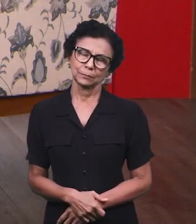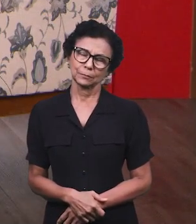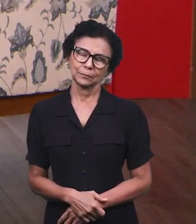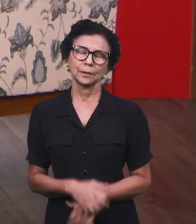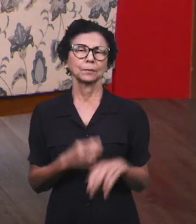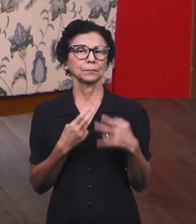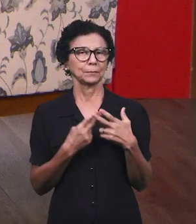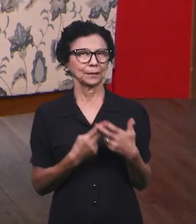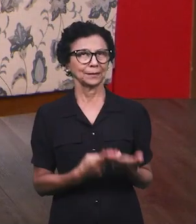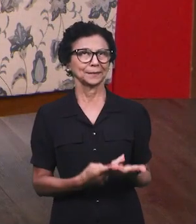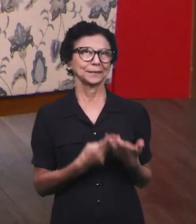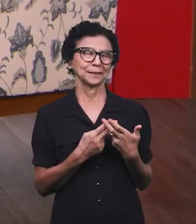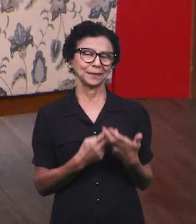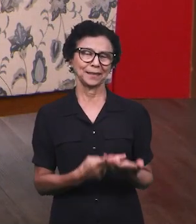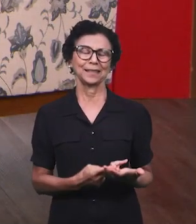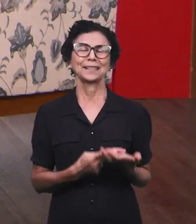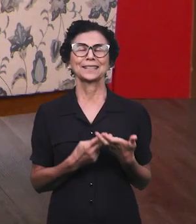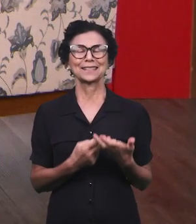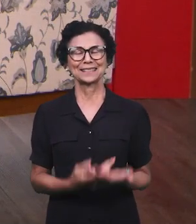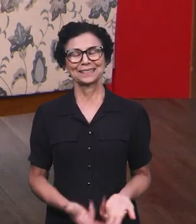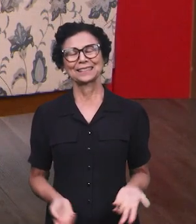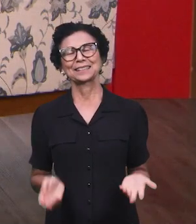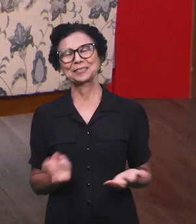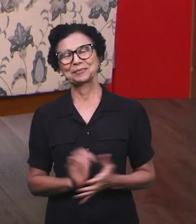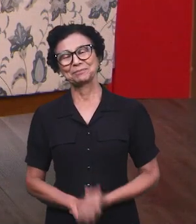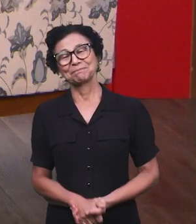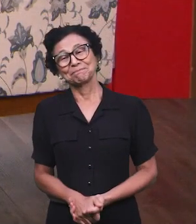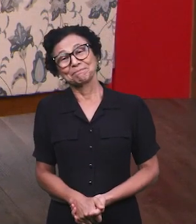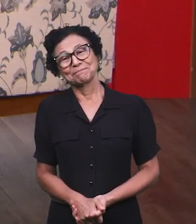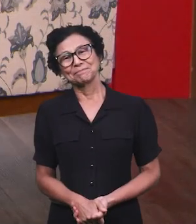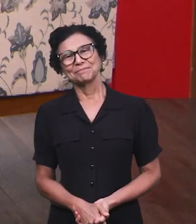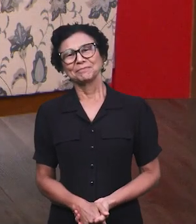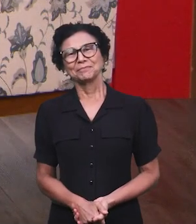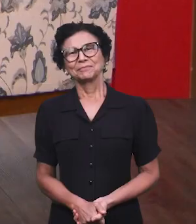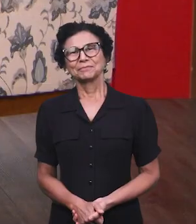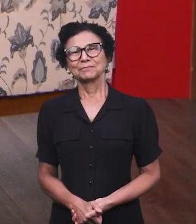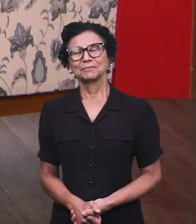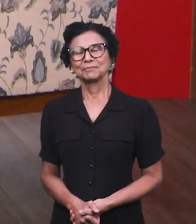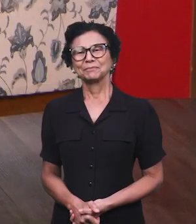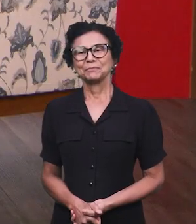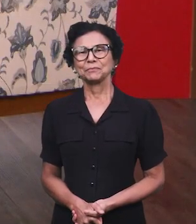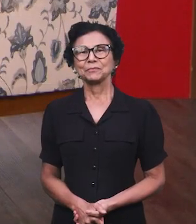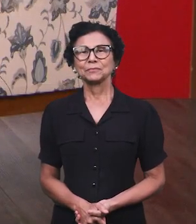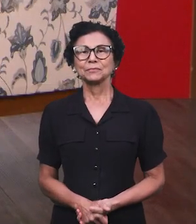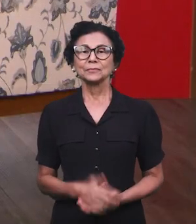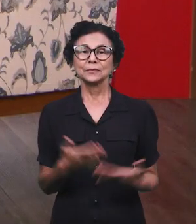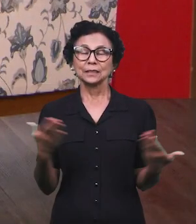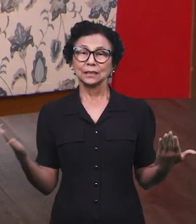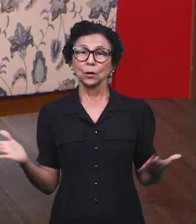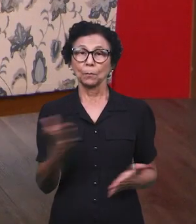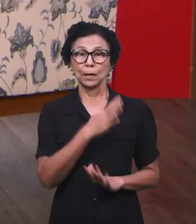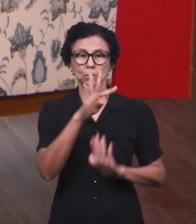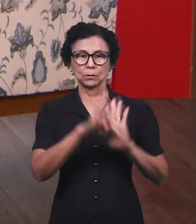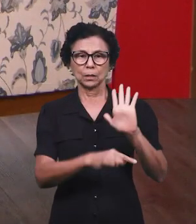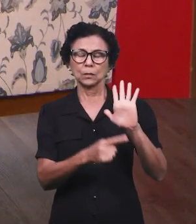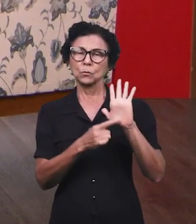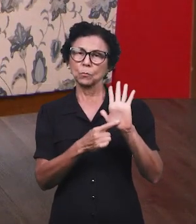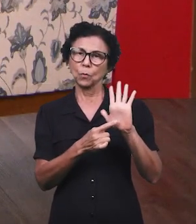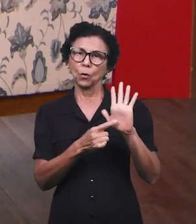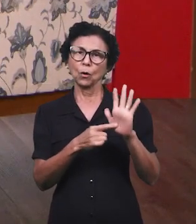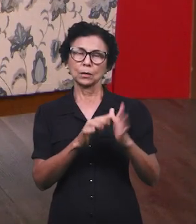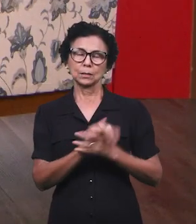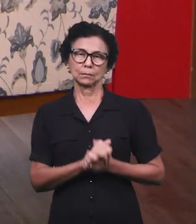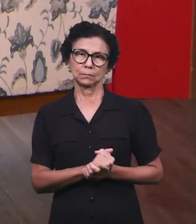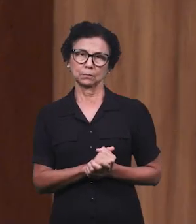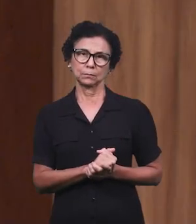esse trato, esse relacionamento. E aquilo que eu falei aqui, ela tinha uma fé, ela tinha um